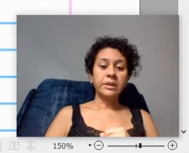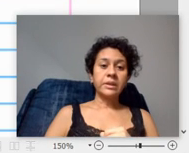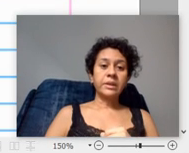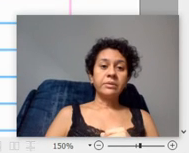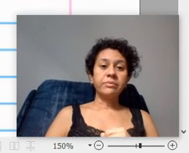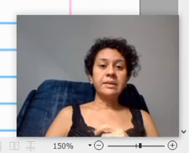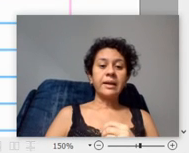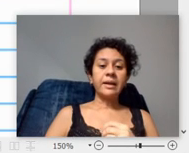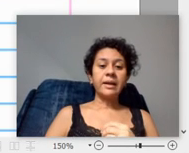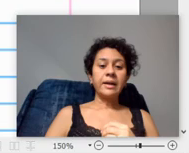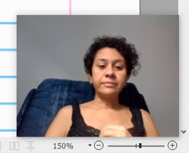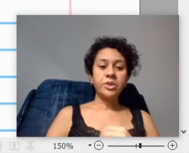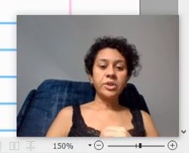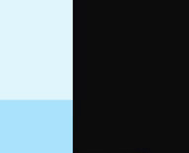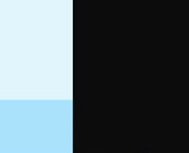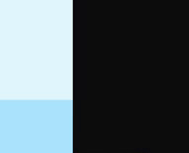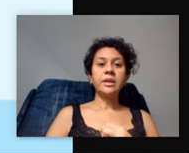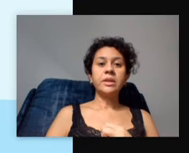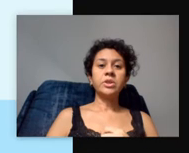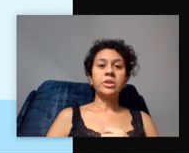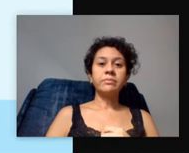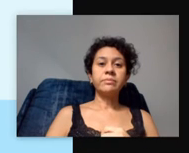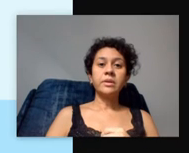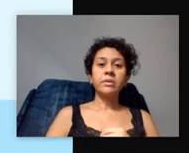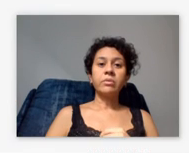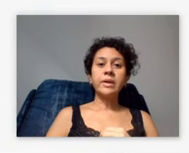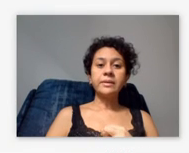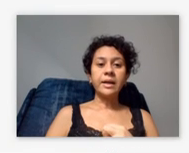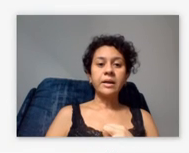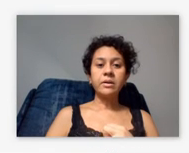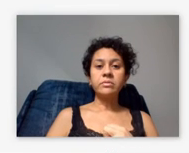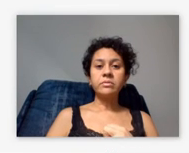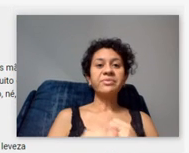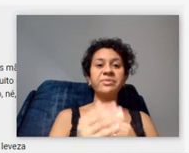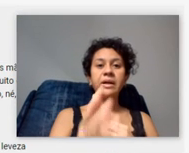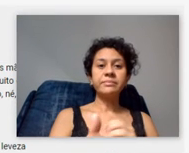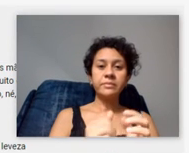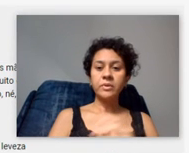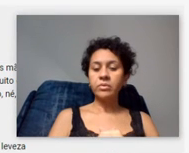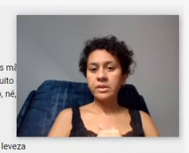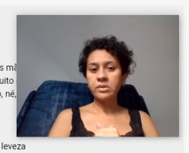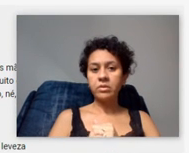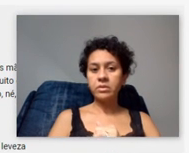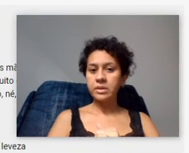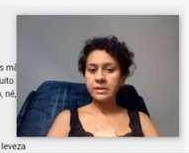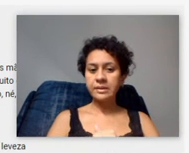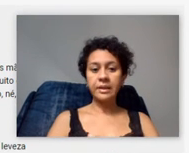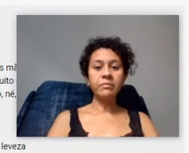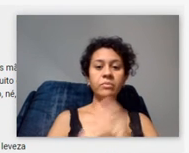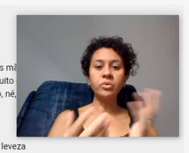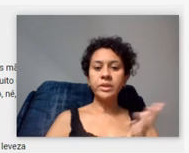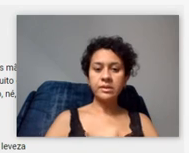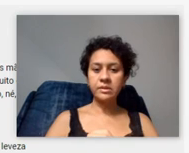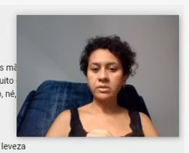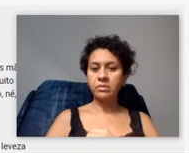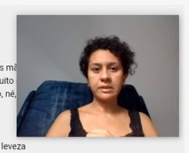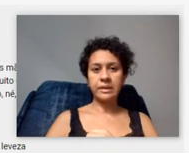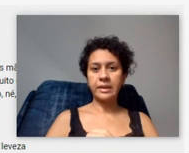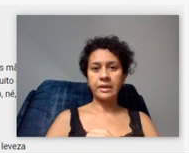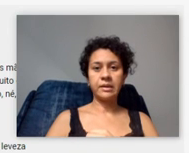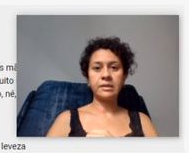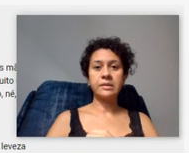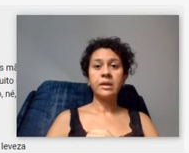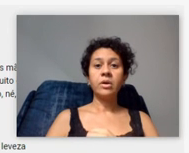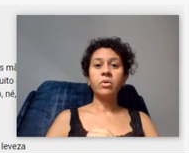Ó, visitar diariamente o canal da Fafá Conta Histórias, que tem muitas